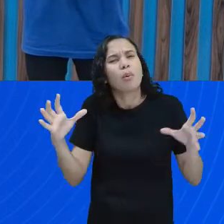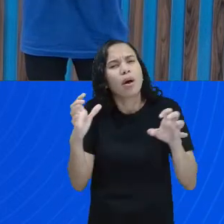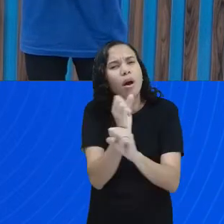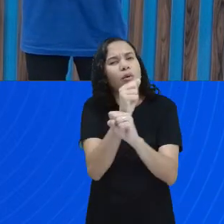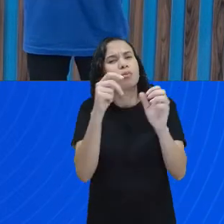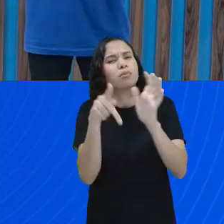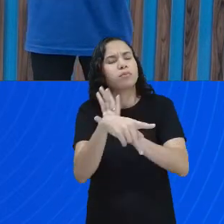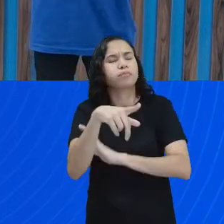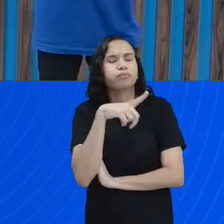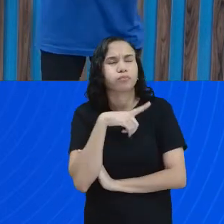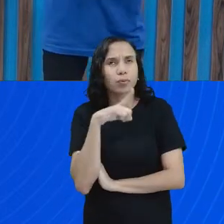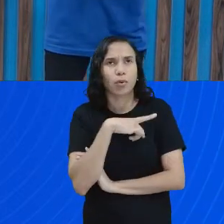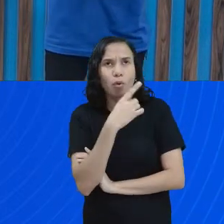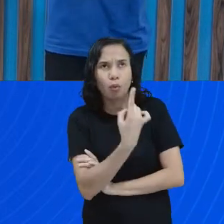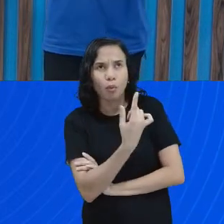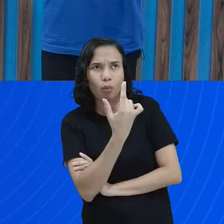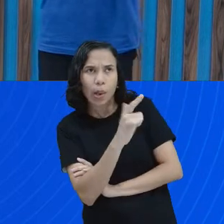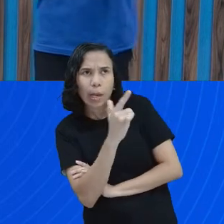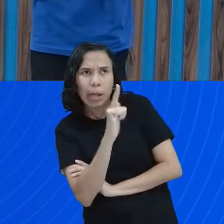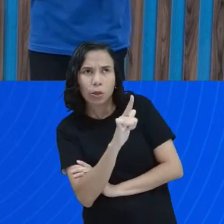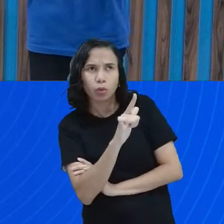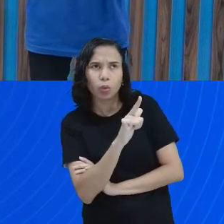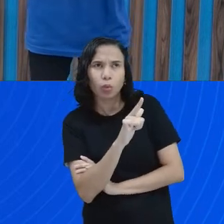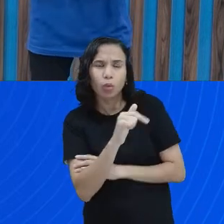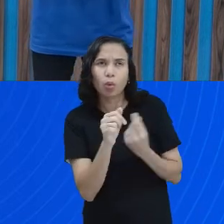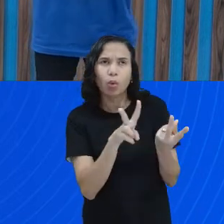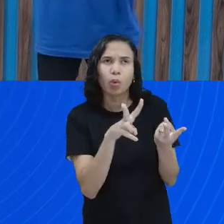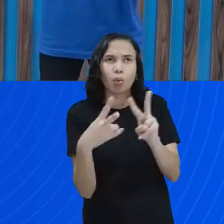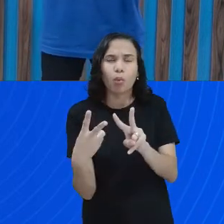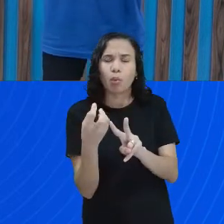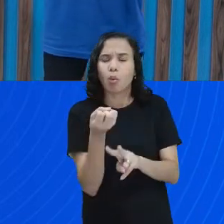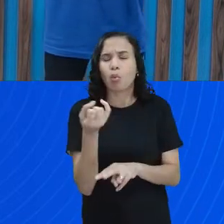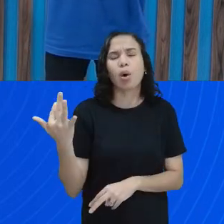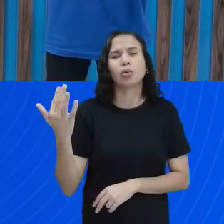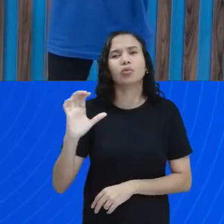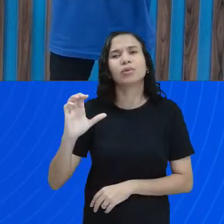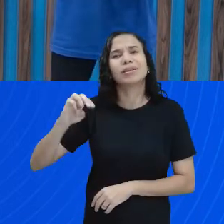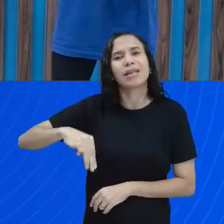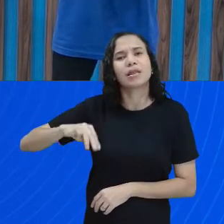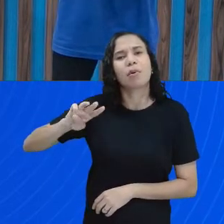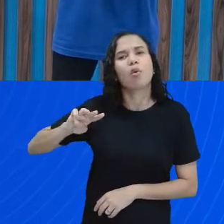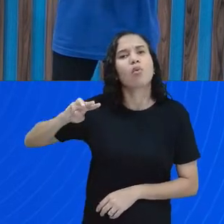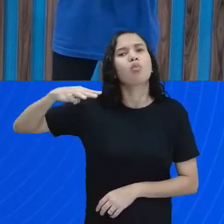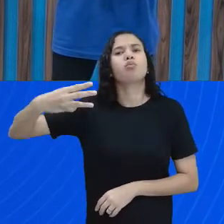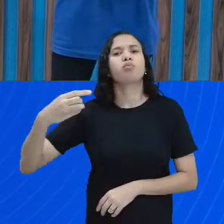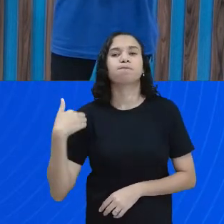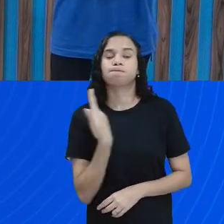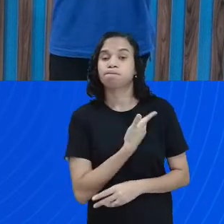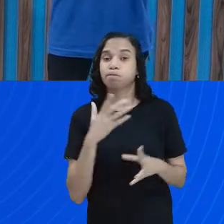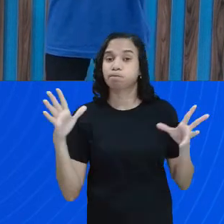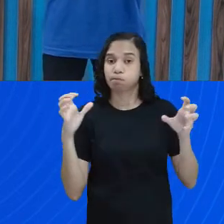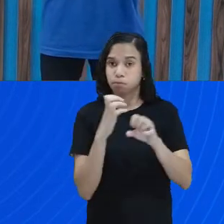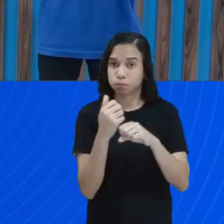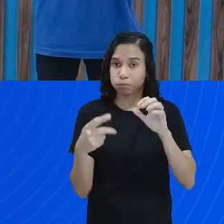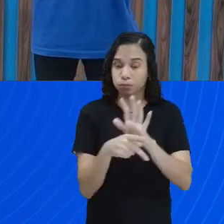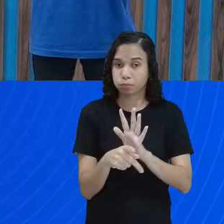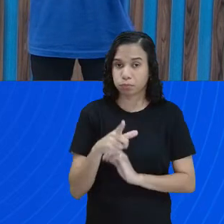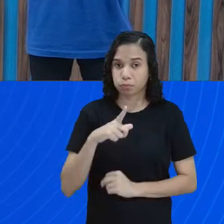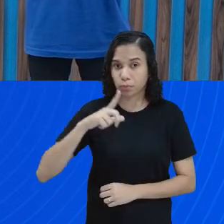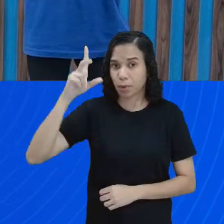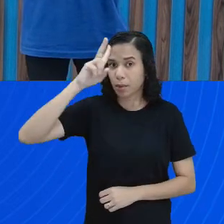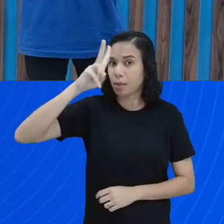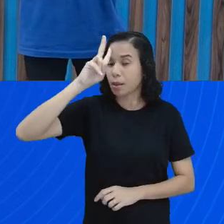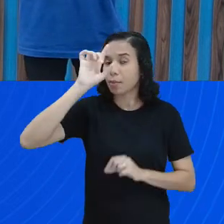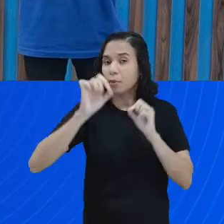conversão? 1 litro equivale a quantos centímetros cúbicos? Aí a gente vai fazer essa conversão específica. A gente vai lembrar aí